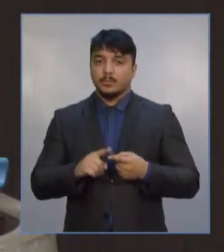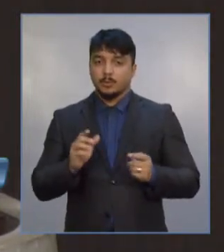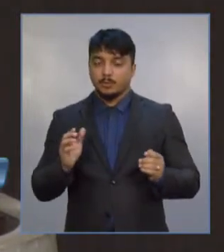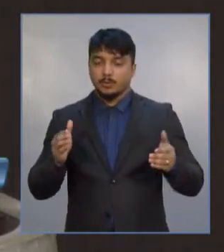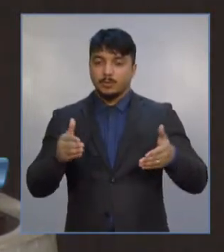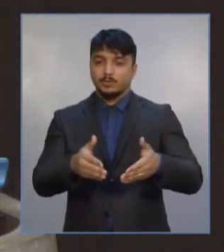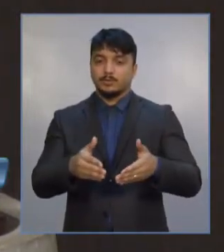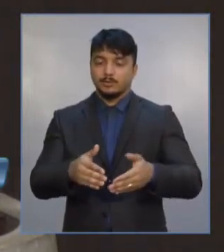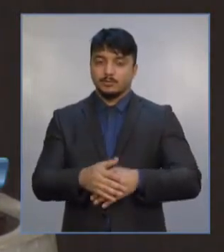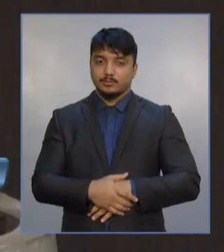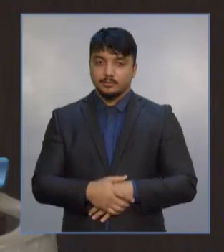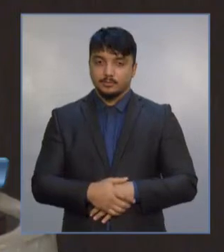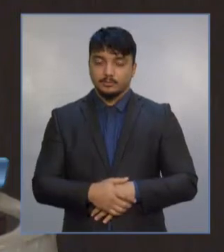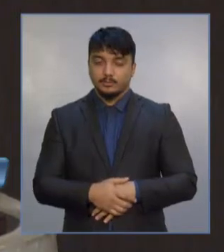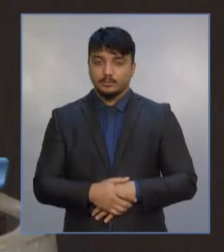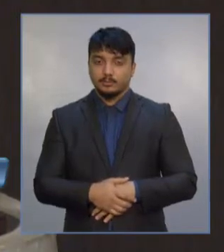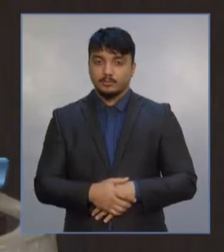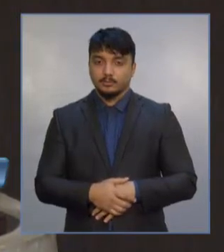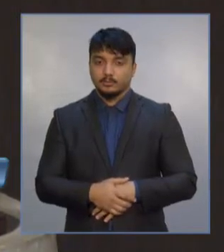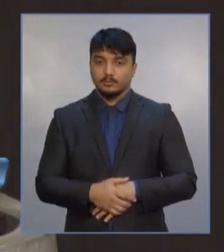histórico.